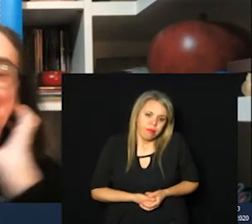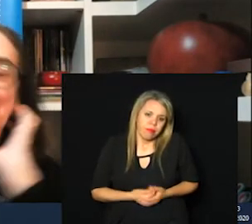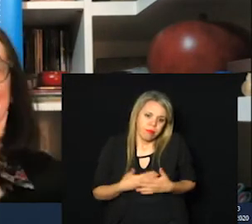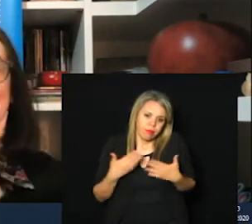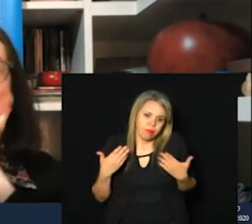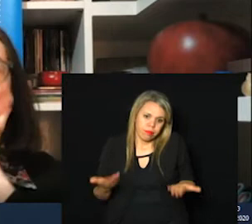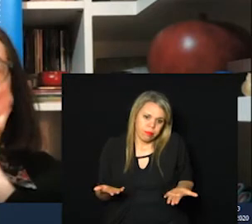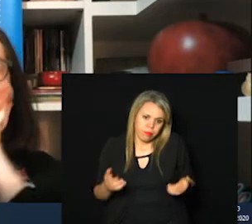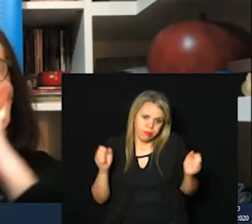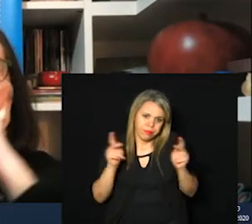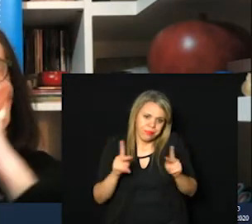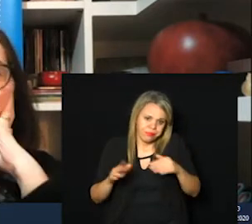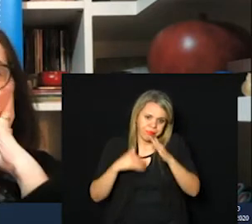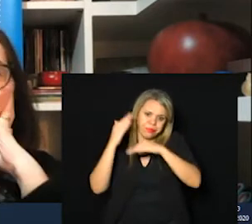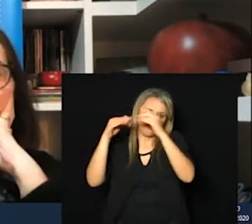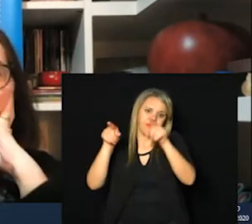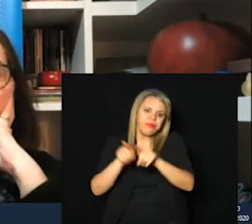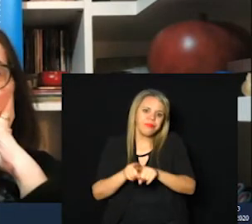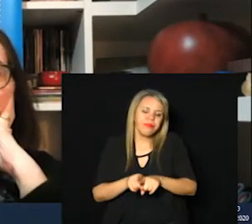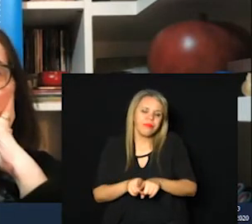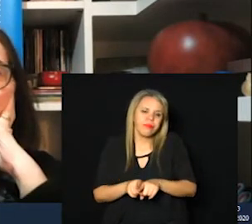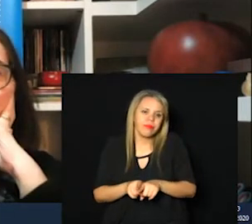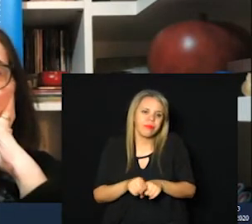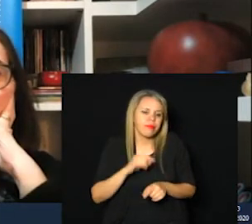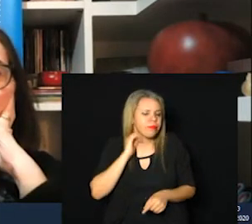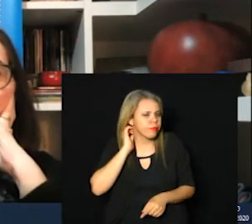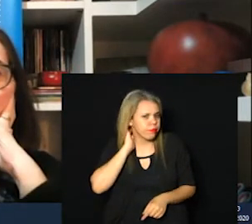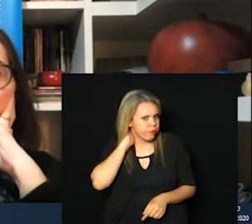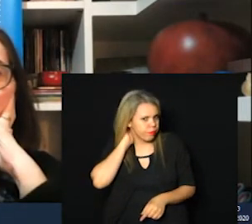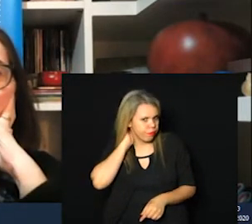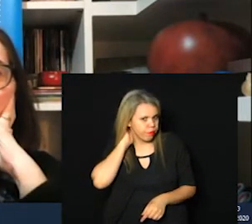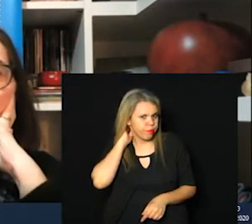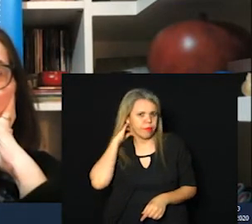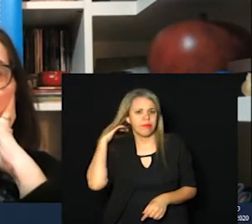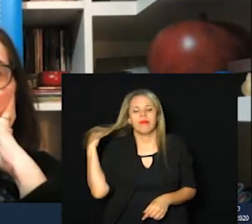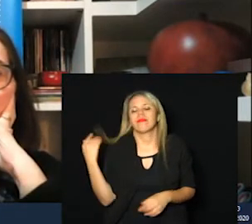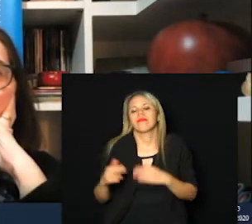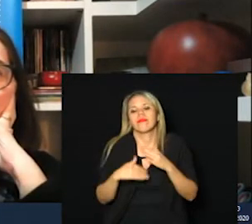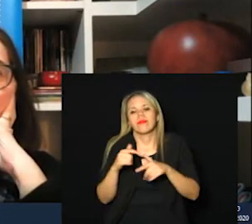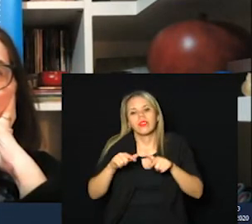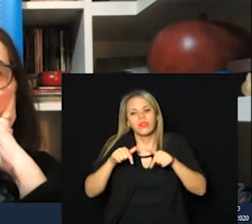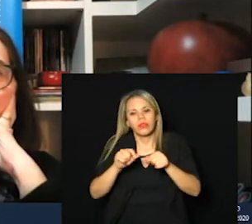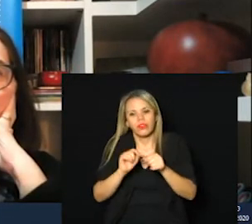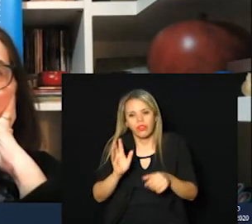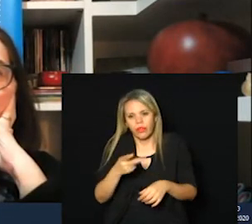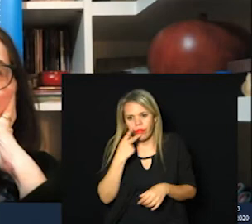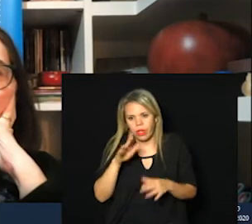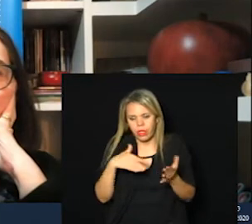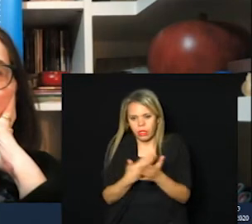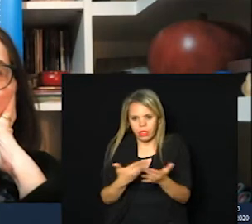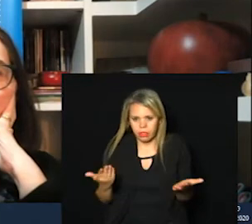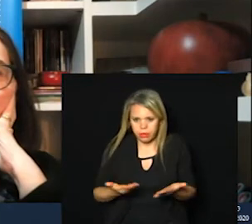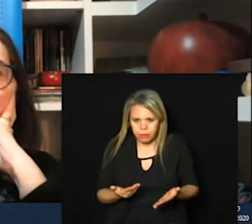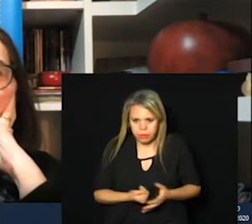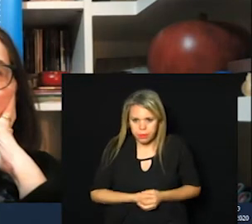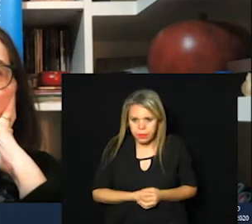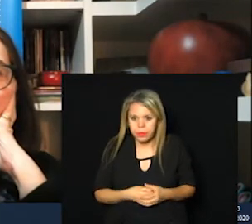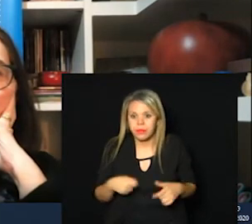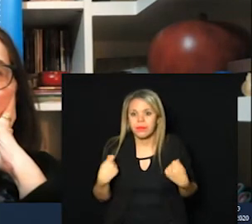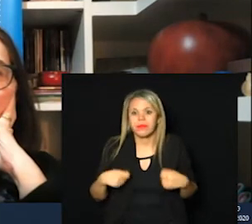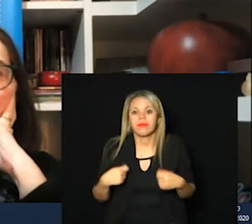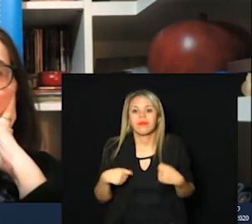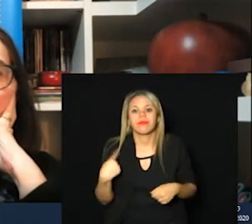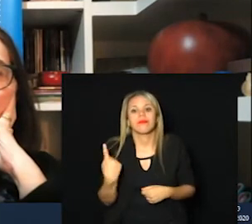para a paz vai além também de desenvolver as atitudes de que eu já falei até agora, né?